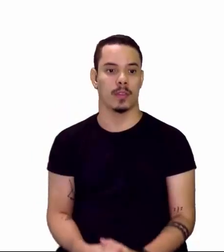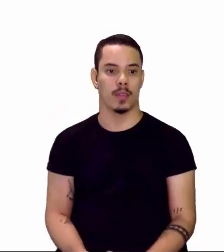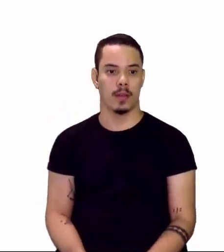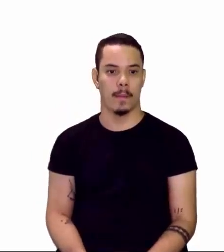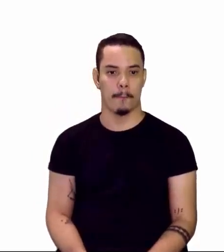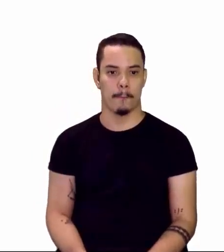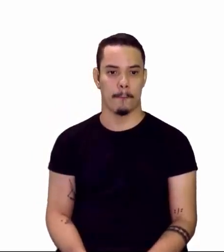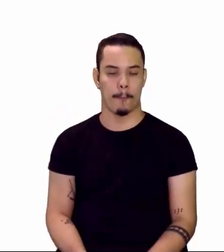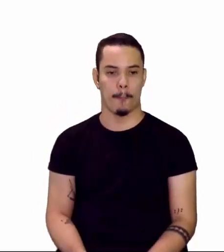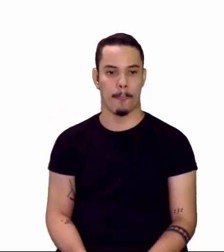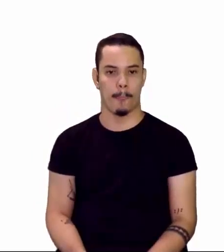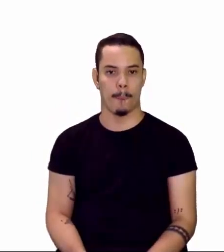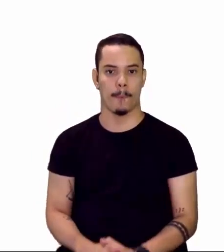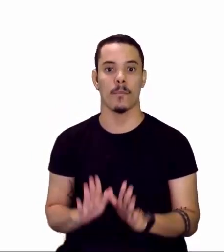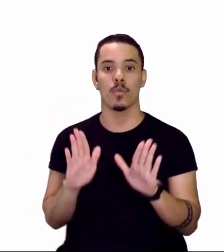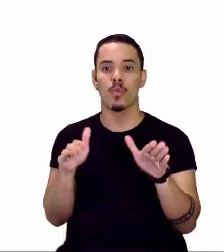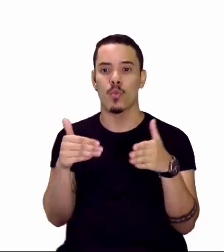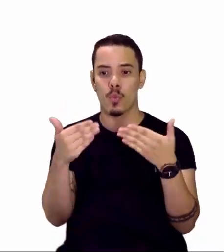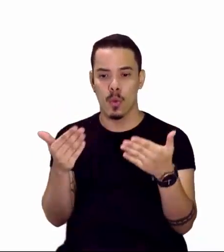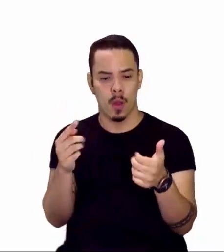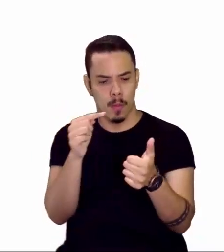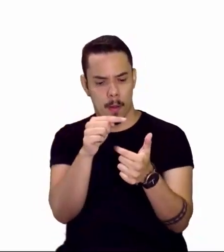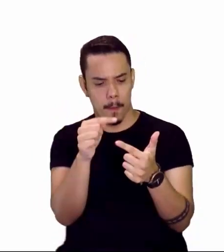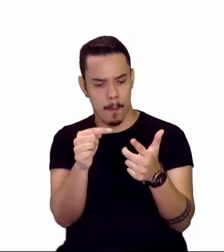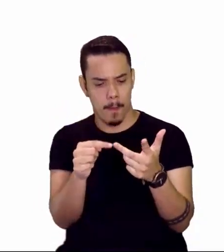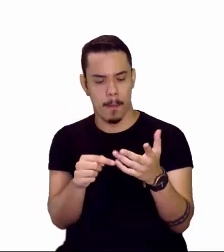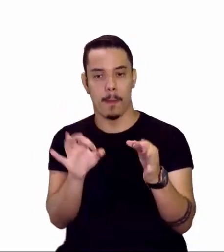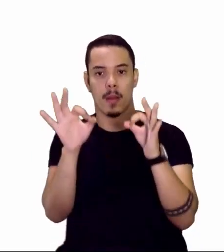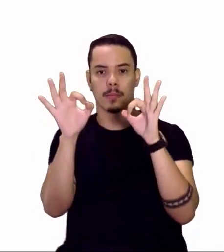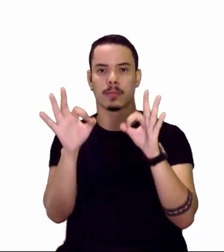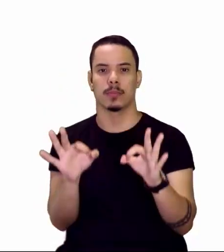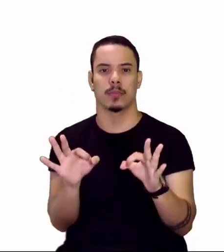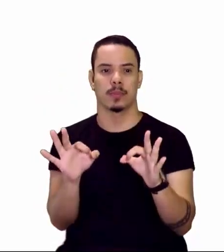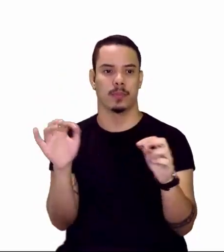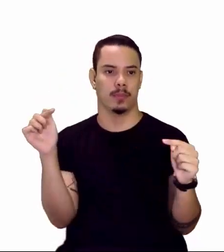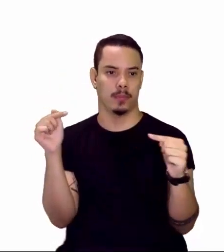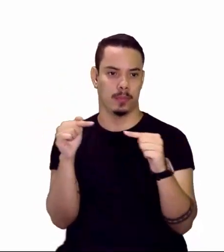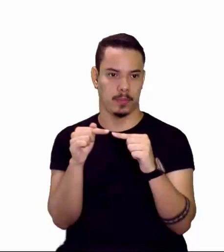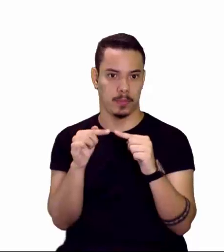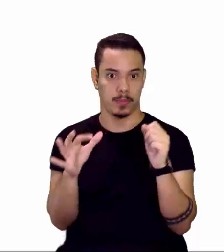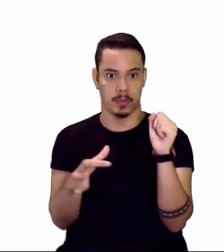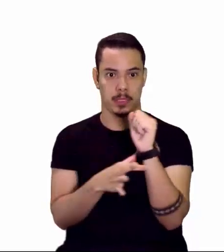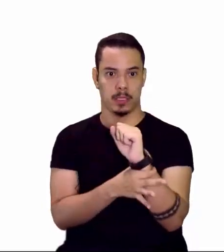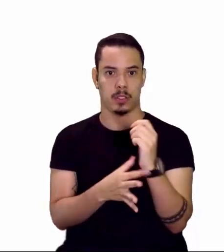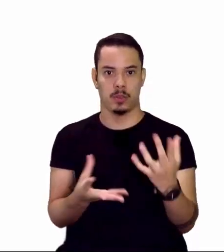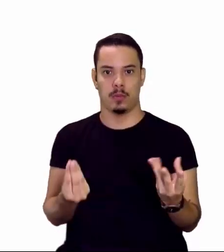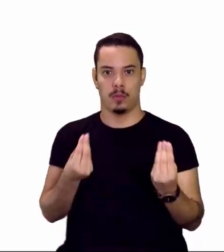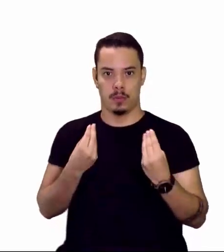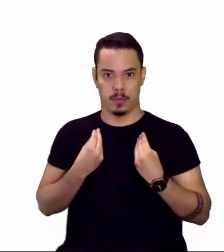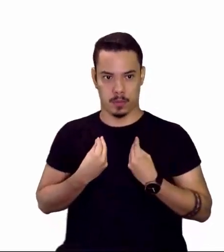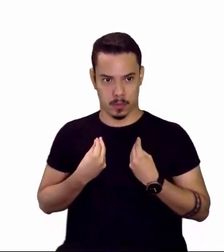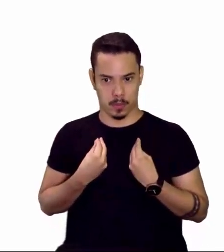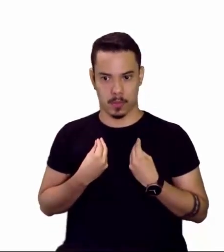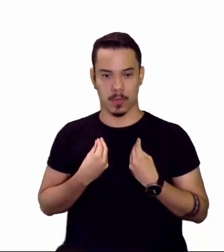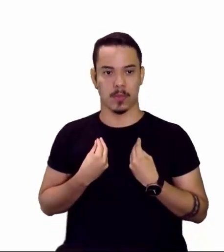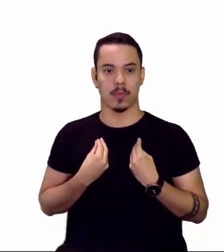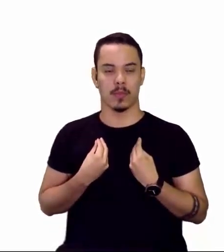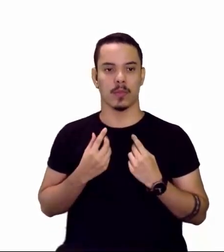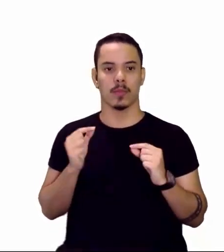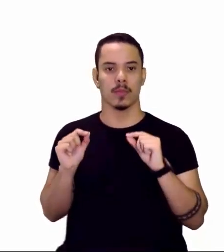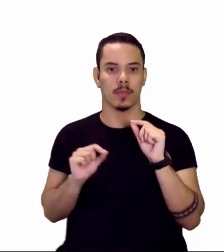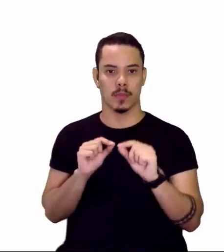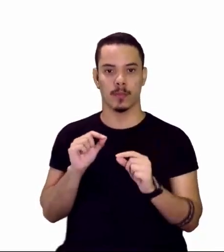Qual será a alternativa correta para garantir, ok,